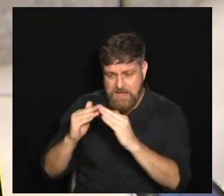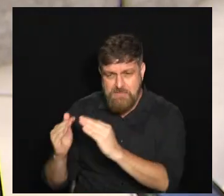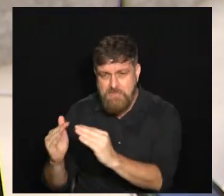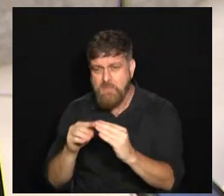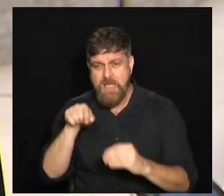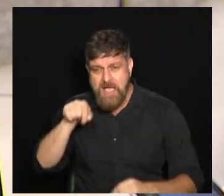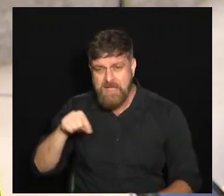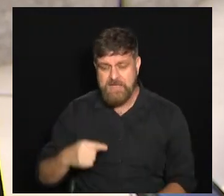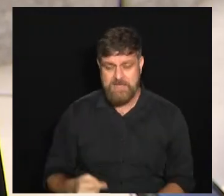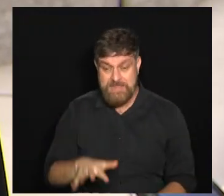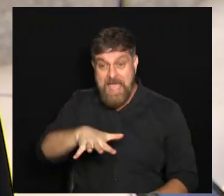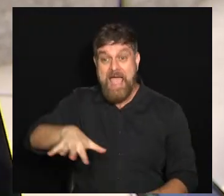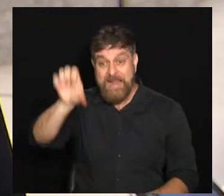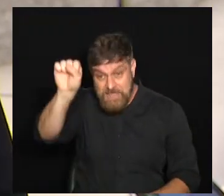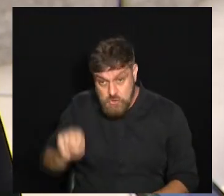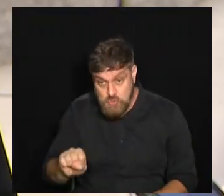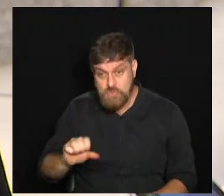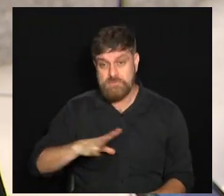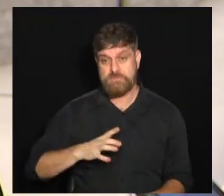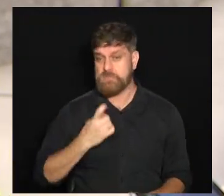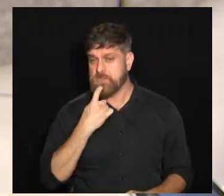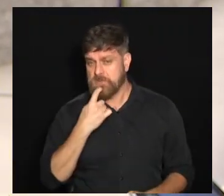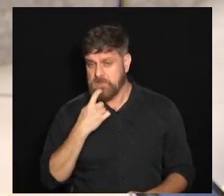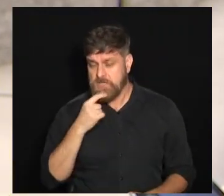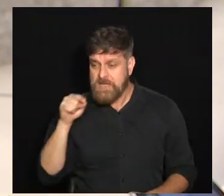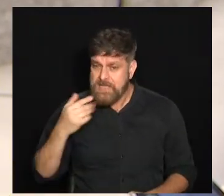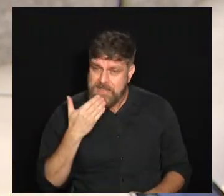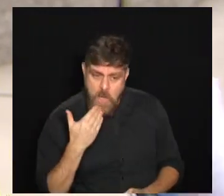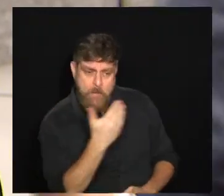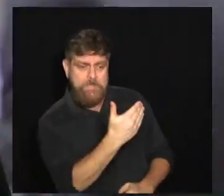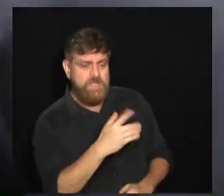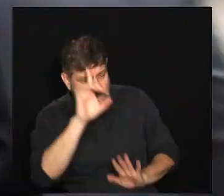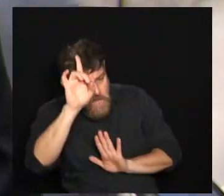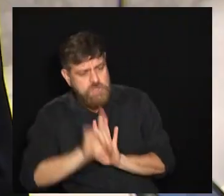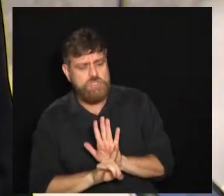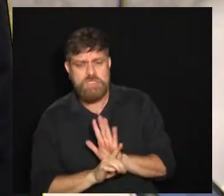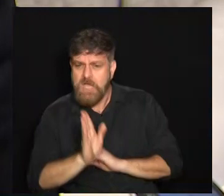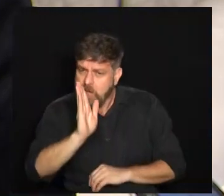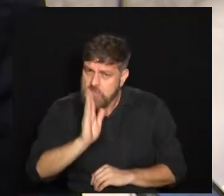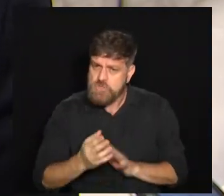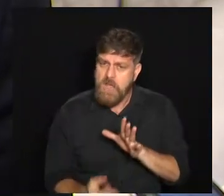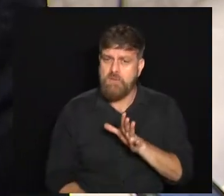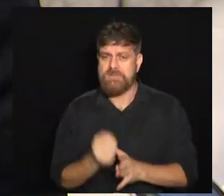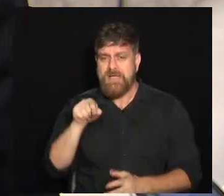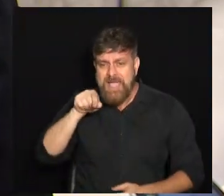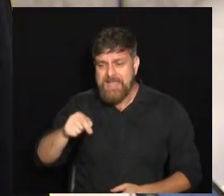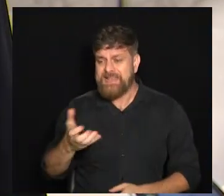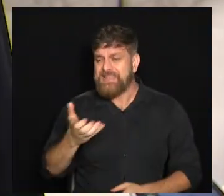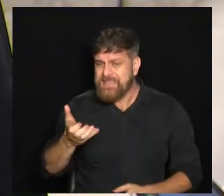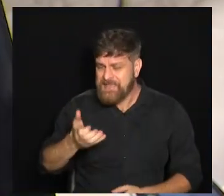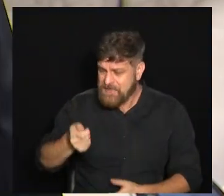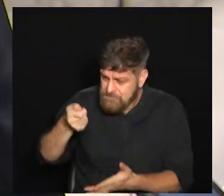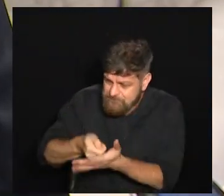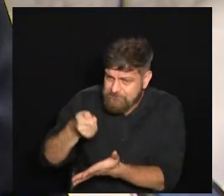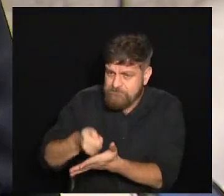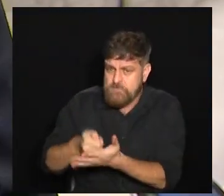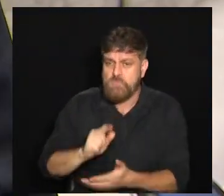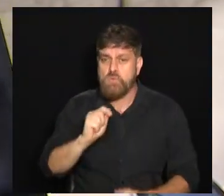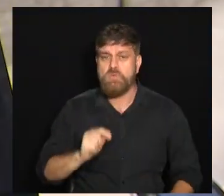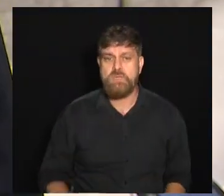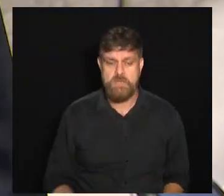aqui sul da cidade e que reivindicam agora um direito que já é de fato, mas que eles querem de direito, que é